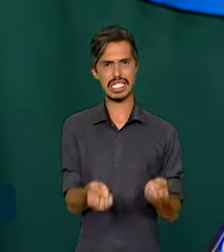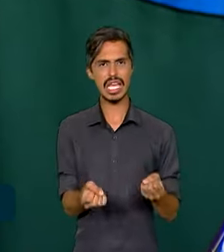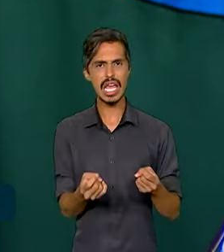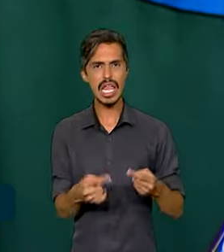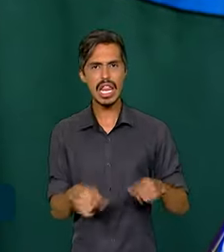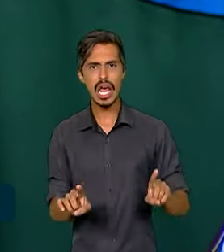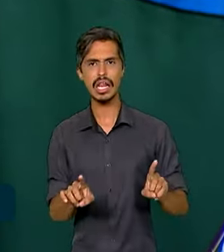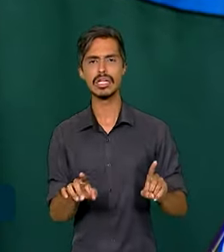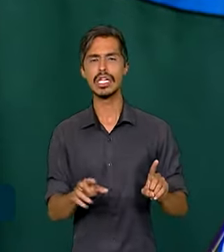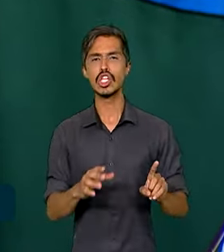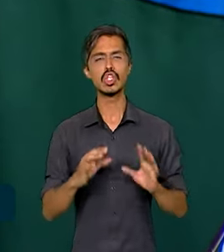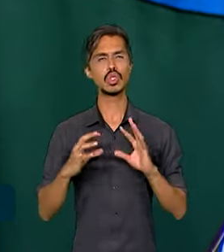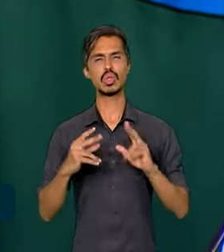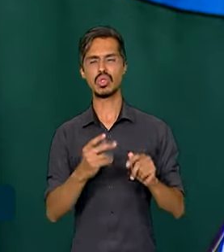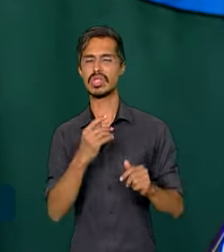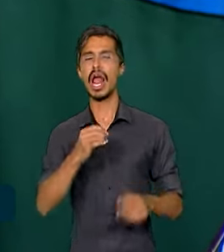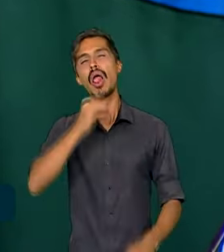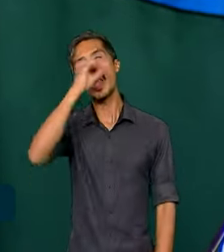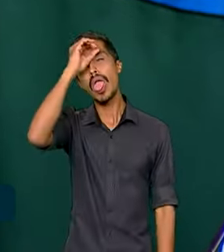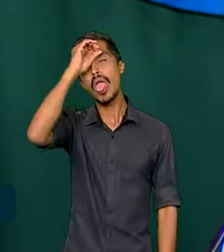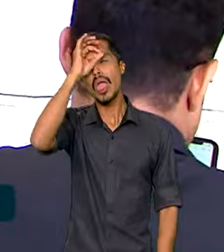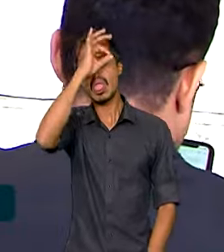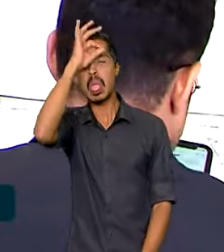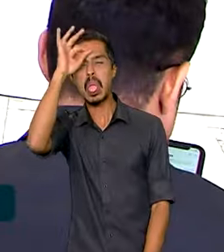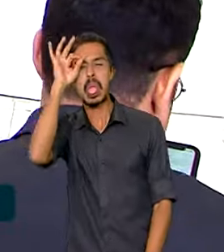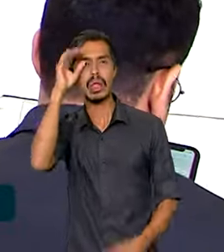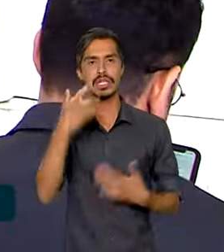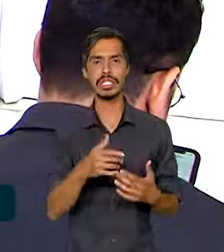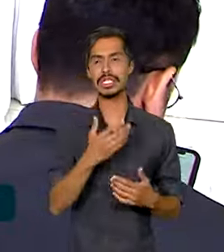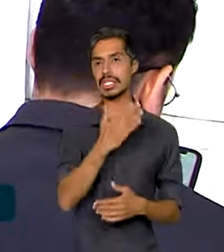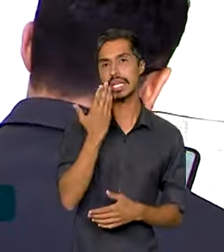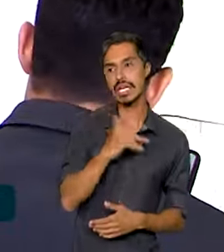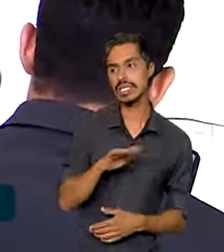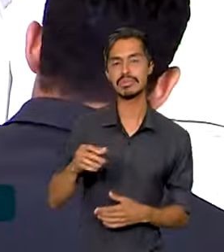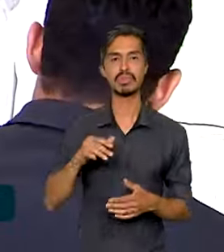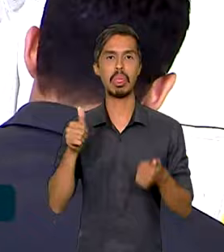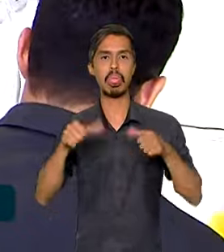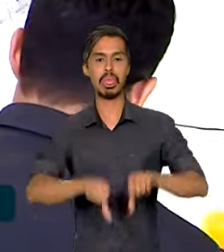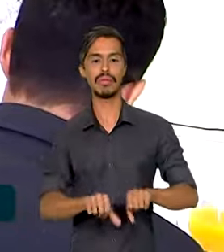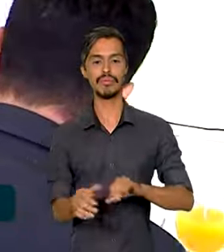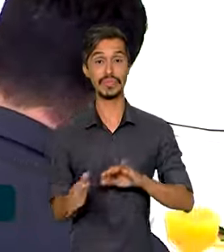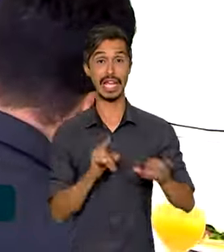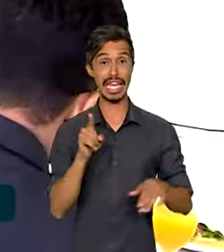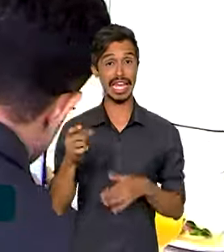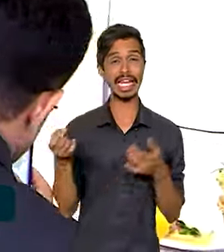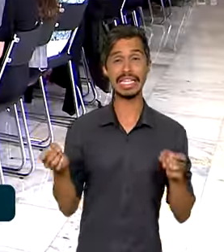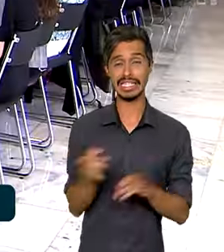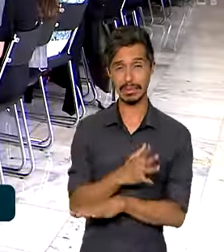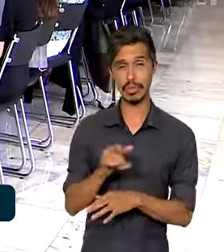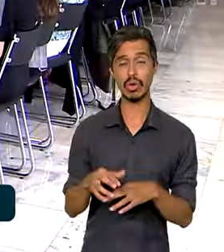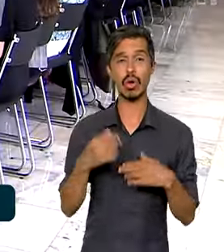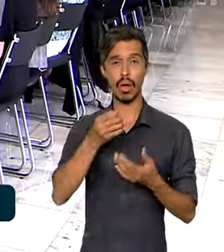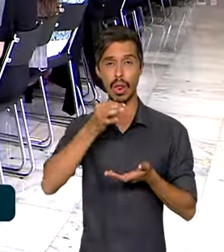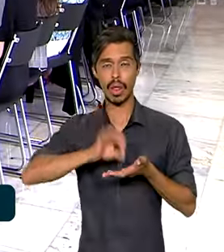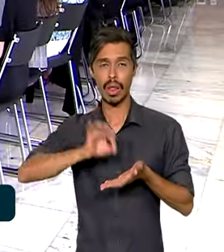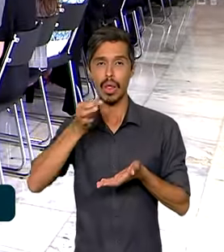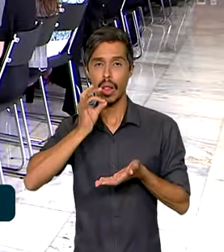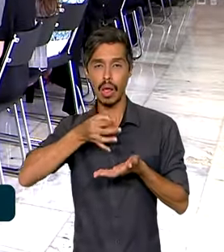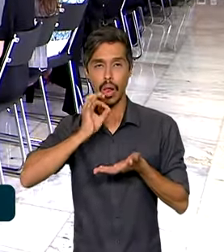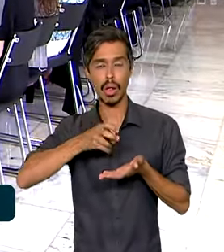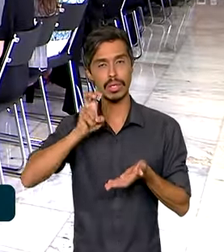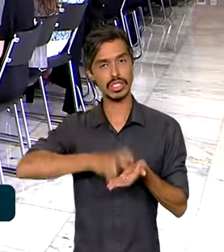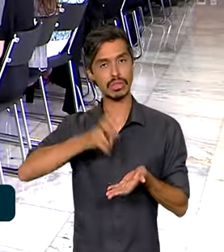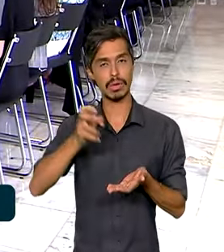acha mais inocente e as crianças vão perecendo o presidente encerrou o café da manhã com jornal Anas falando sobre o